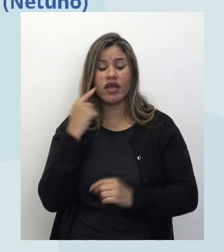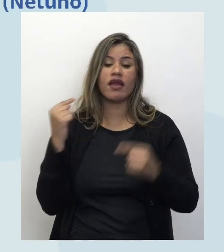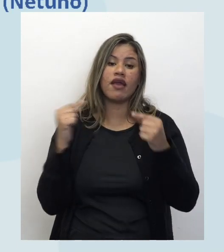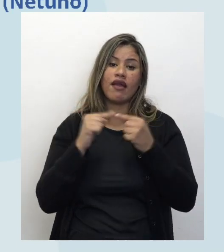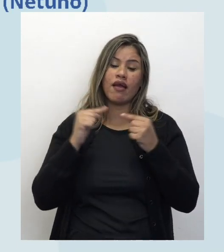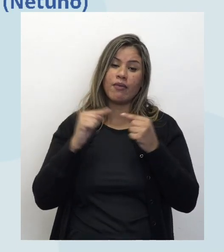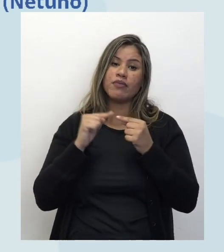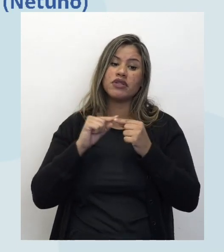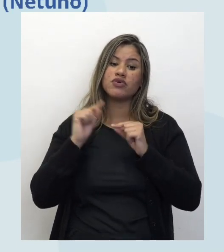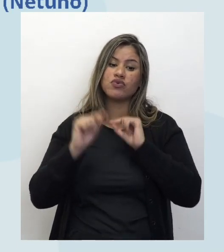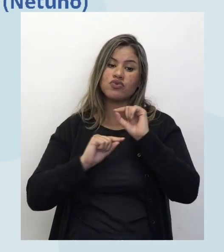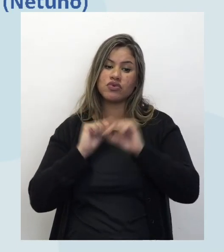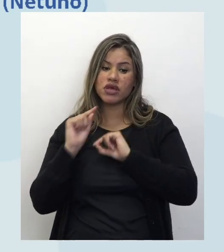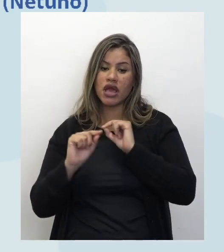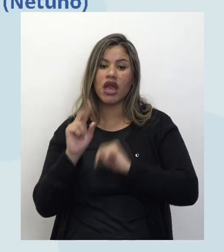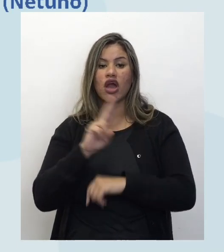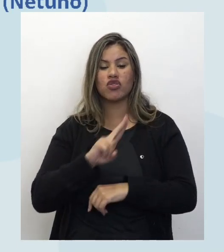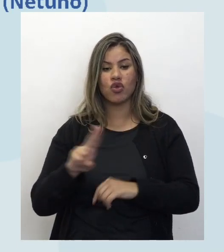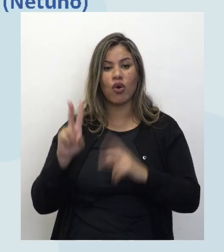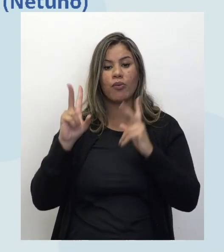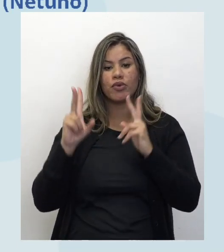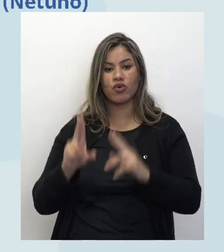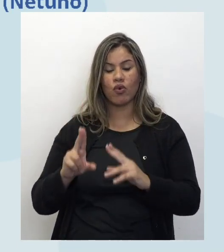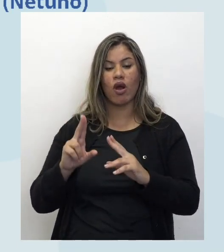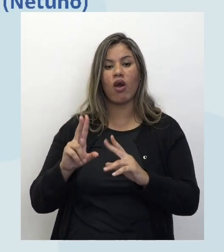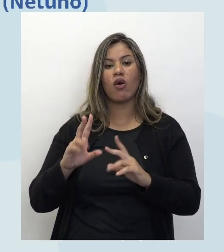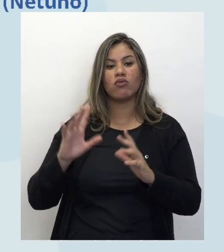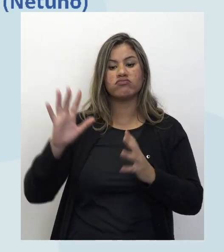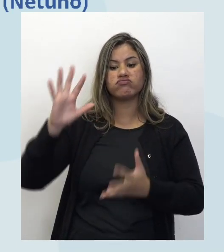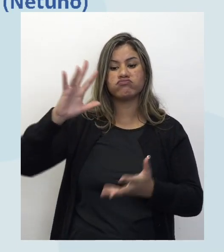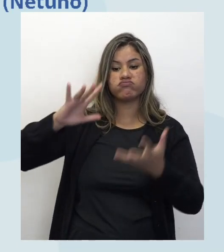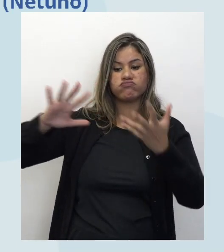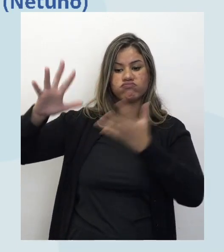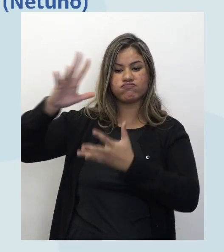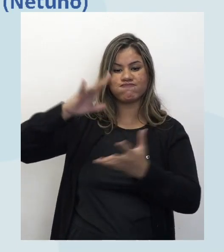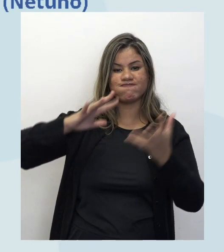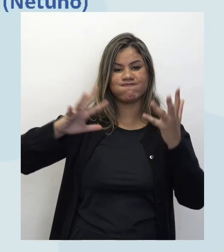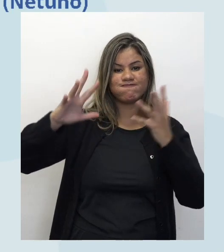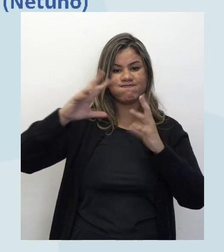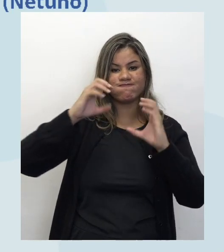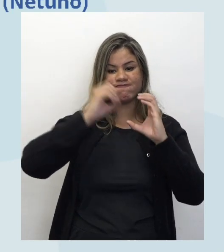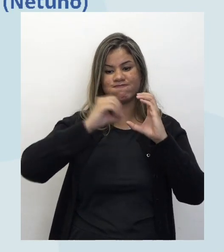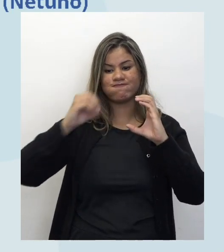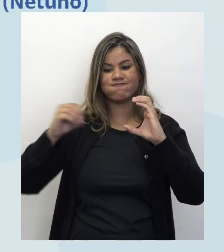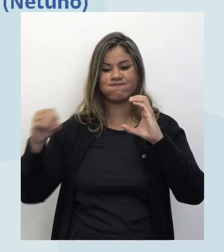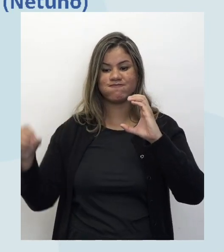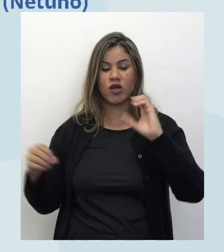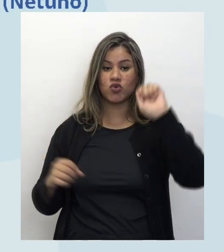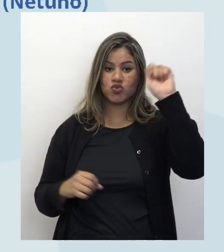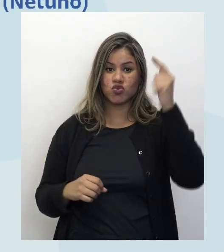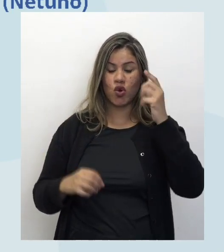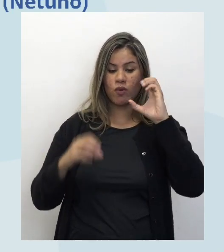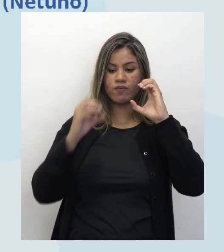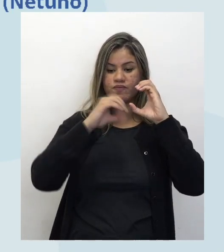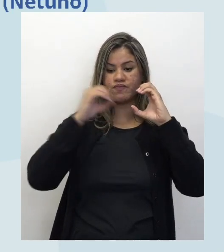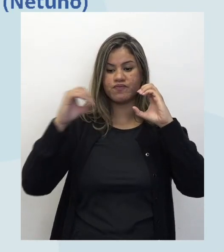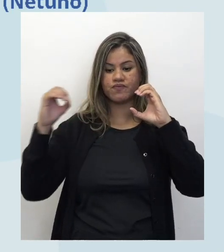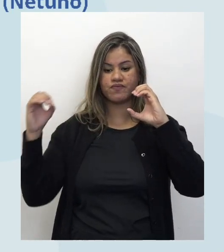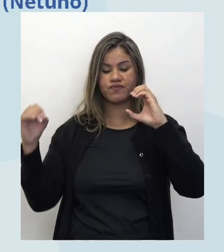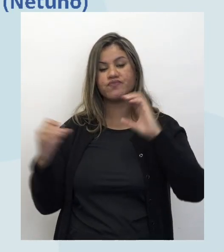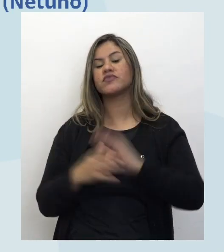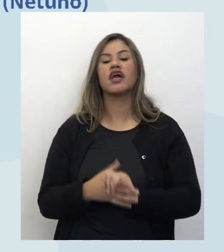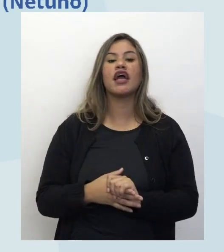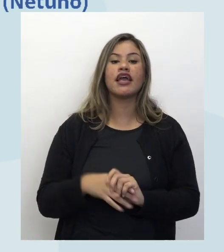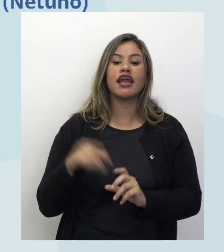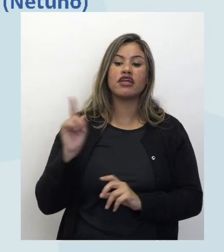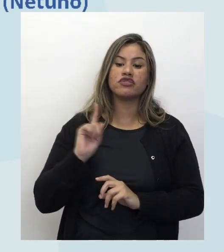correspondem também aos nomes dos planetas do sistema solar, né? E eram deuses gregos que foram